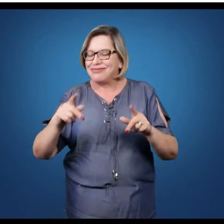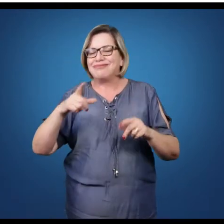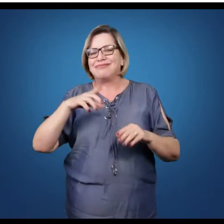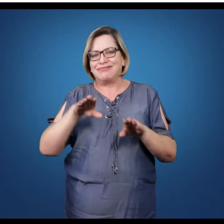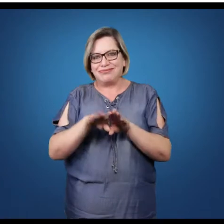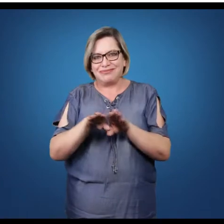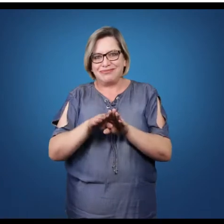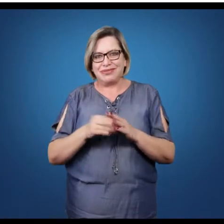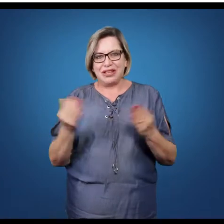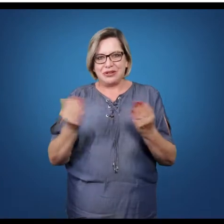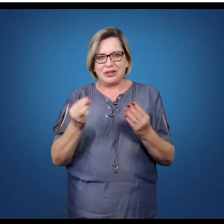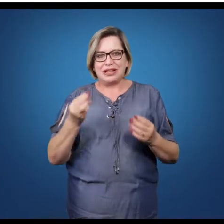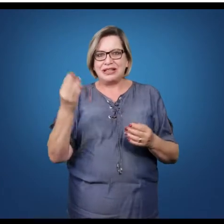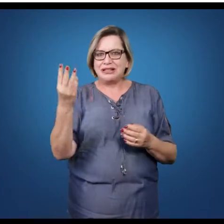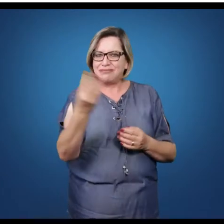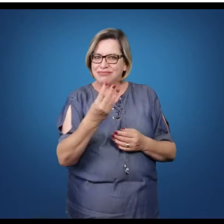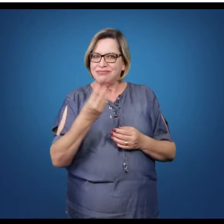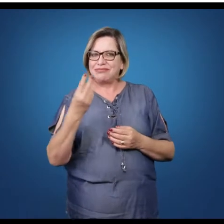trio.